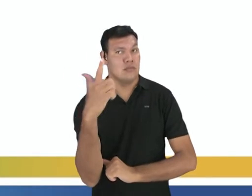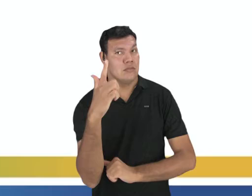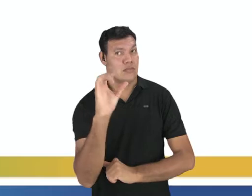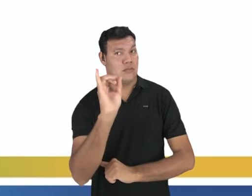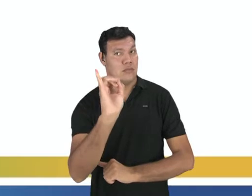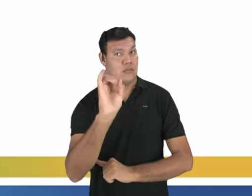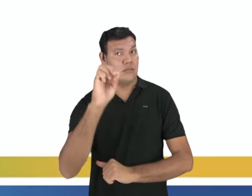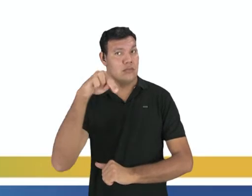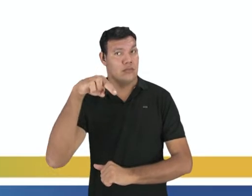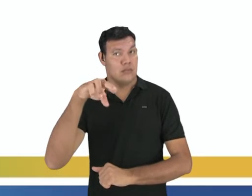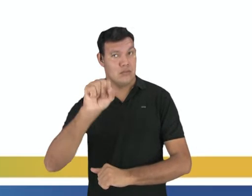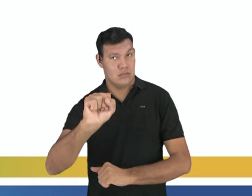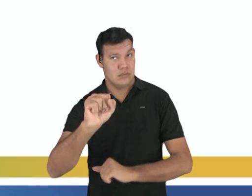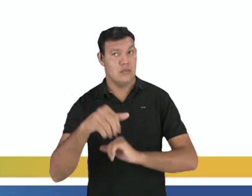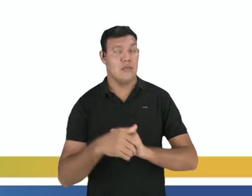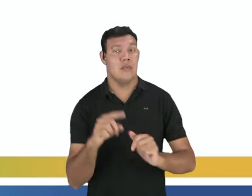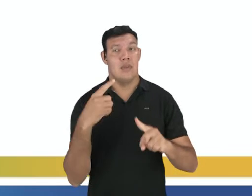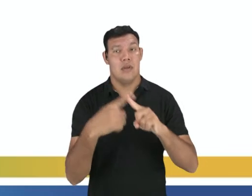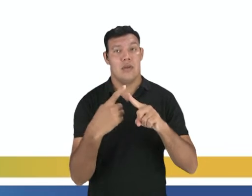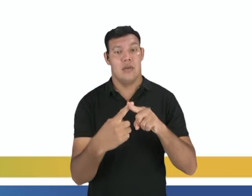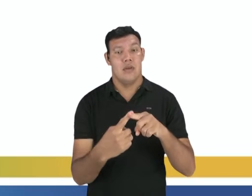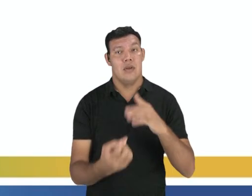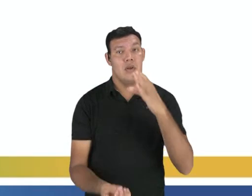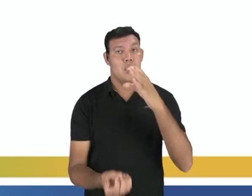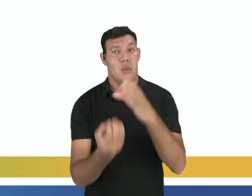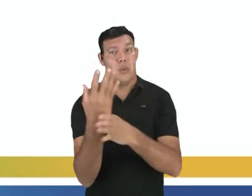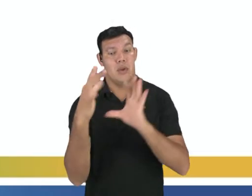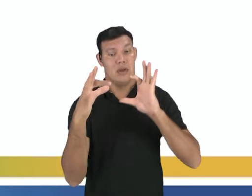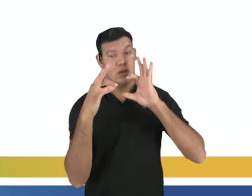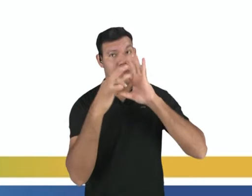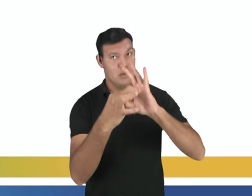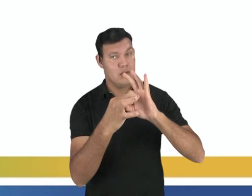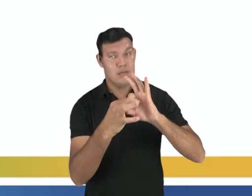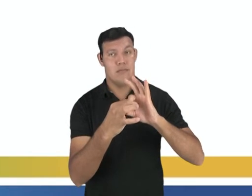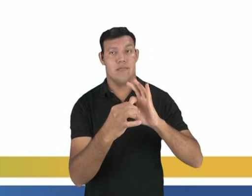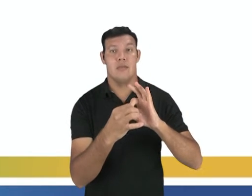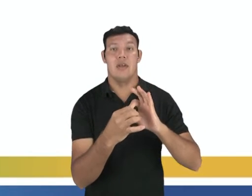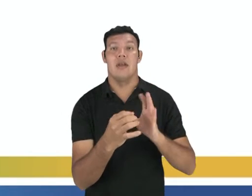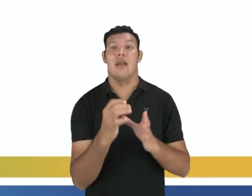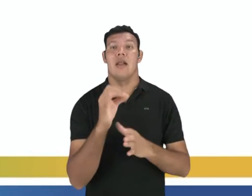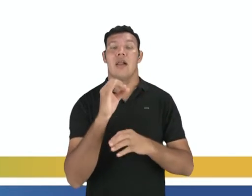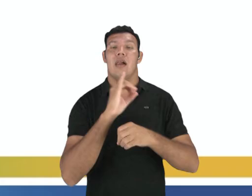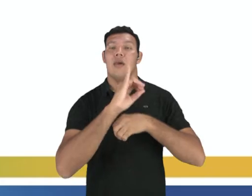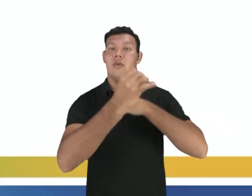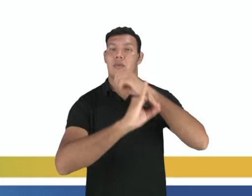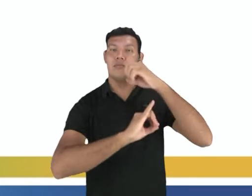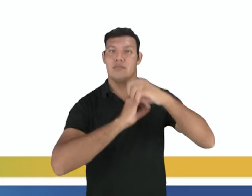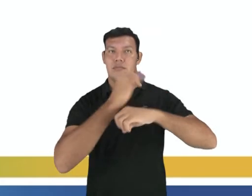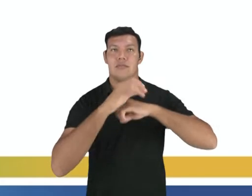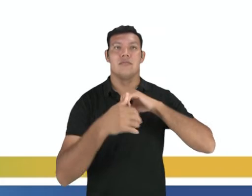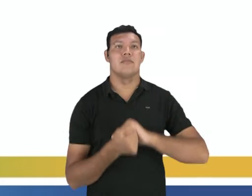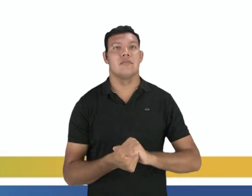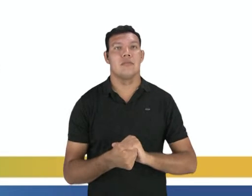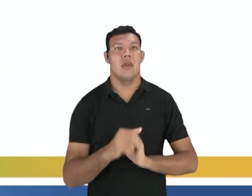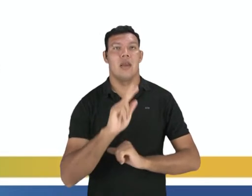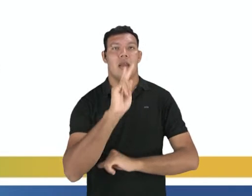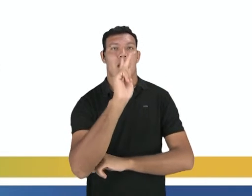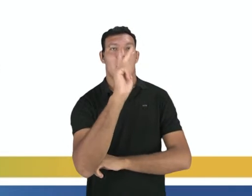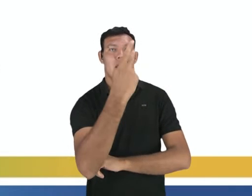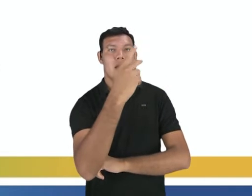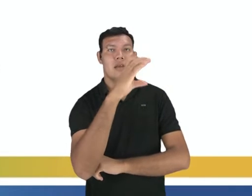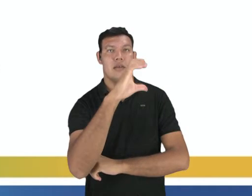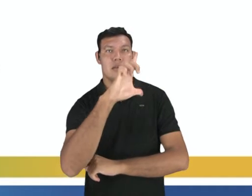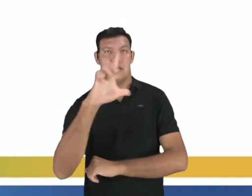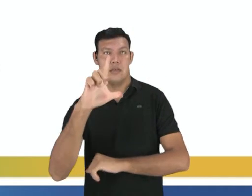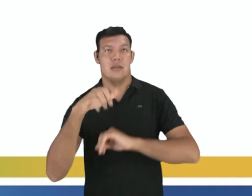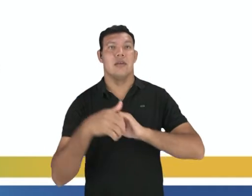nessa substância, pois ela não foi formada através da ligação iônica. O HCl é uma substância polar, ok? E a